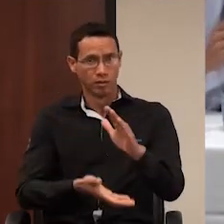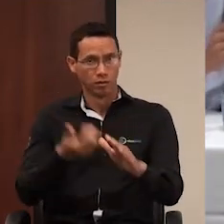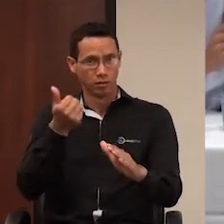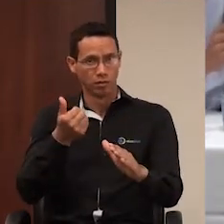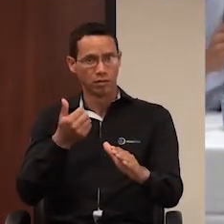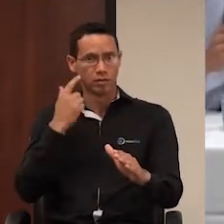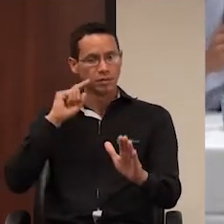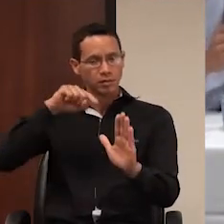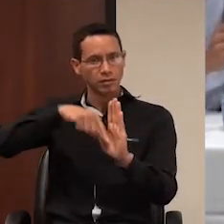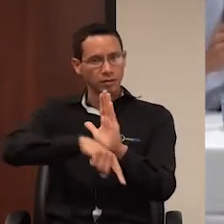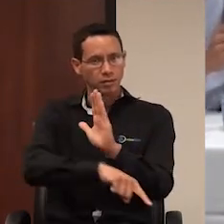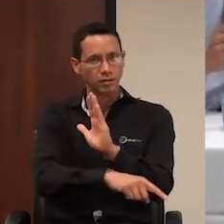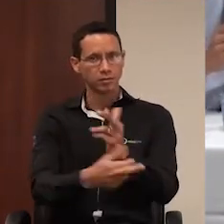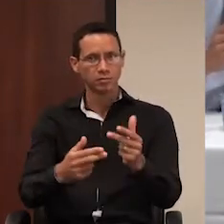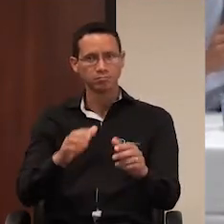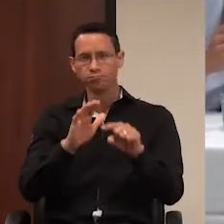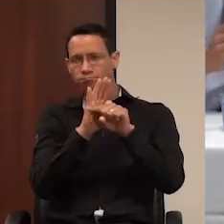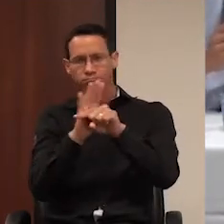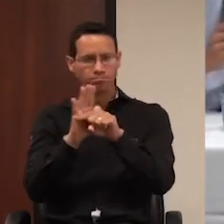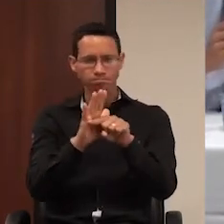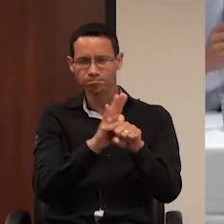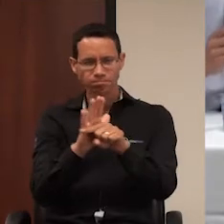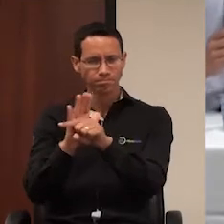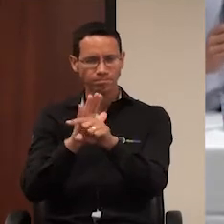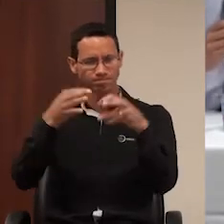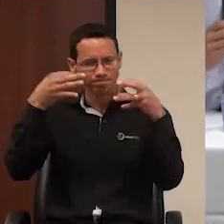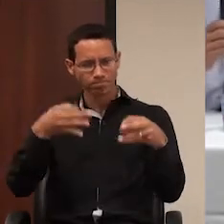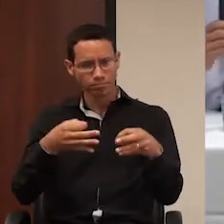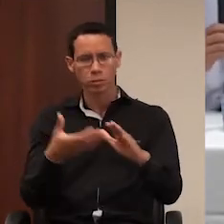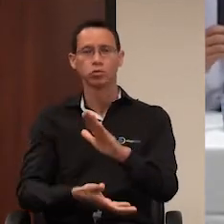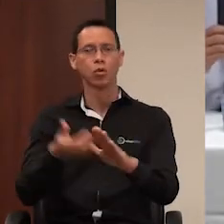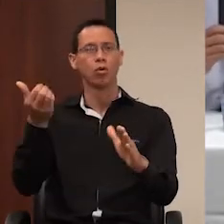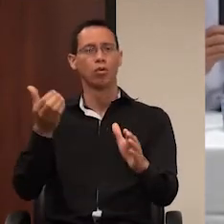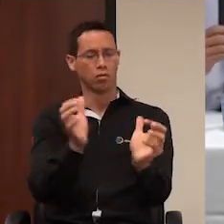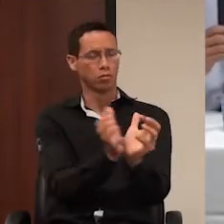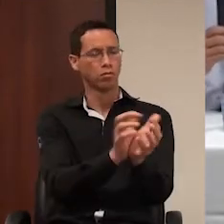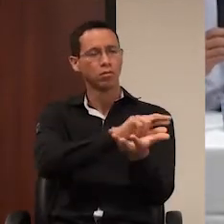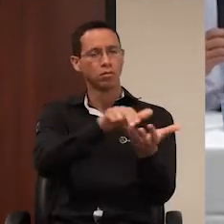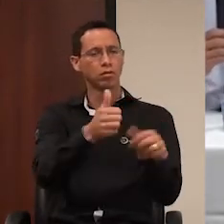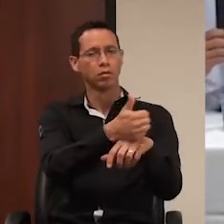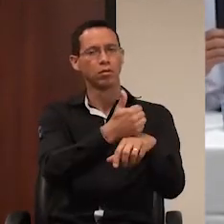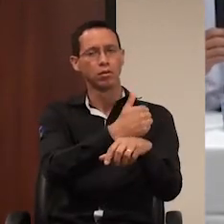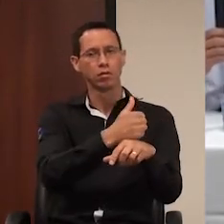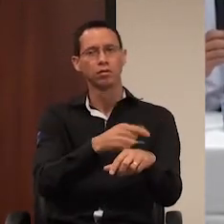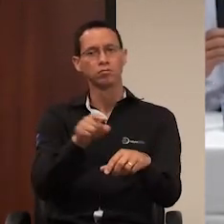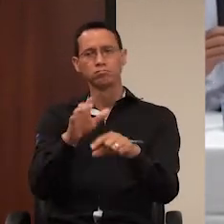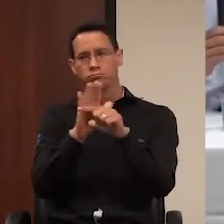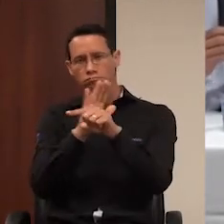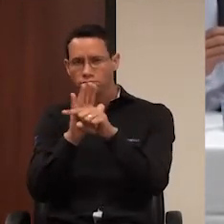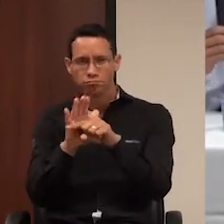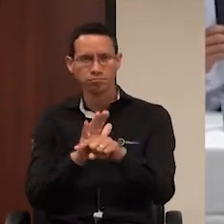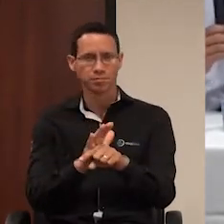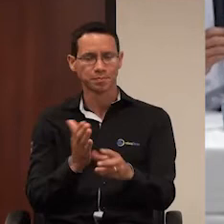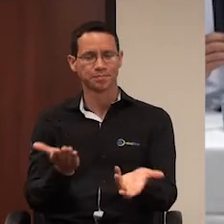essa complexidade e essa investigação, que é a participação dessa equipe multiprofissional. Então, assim,